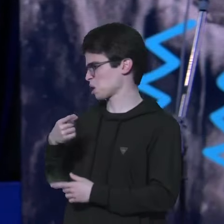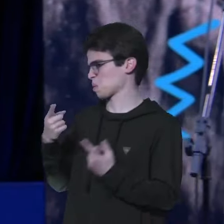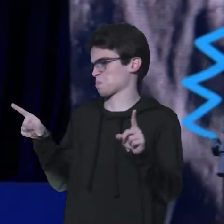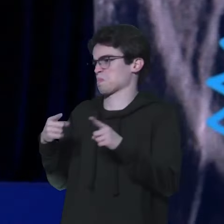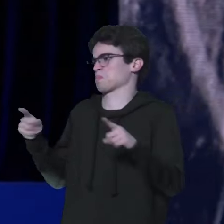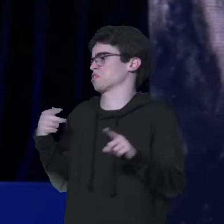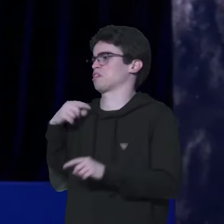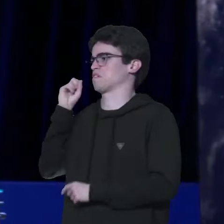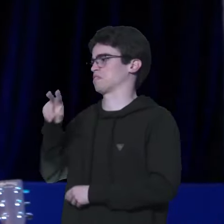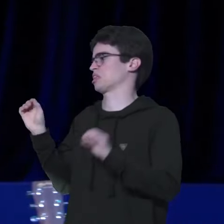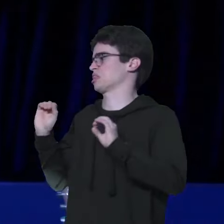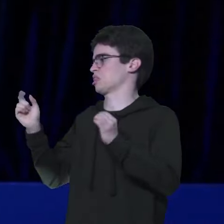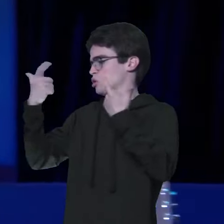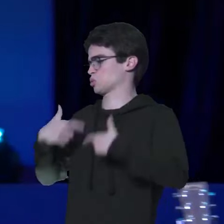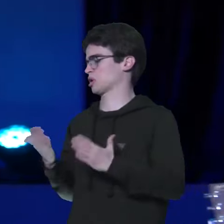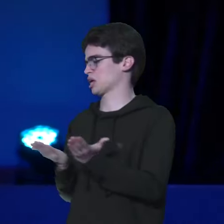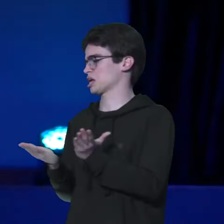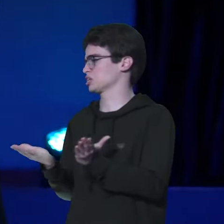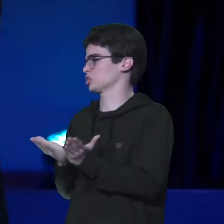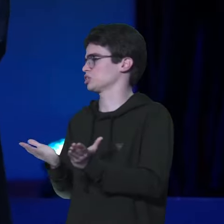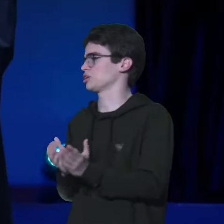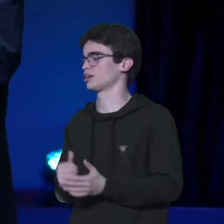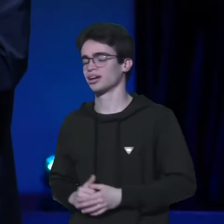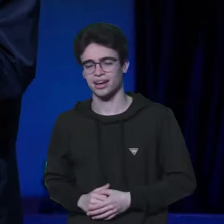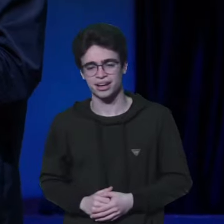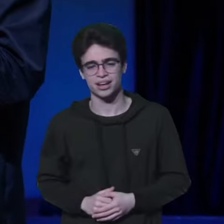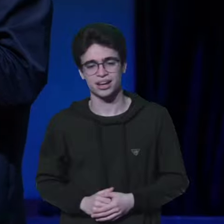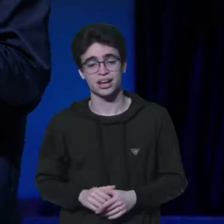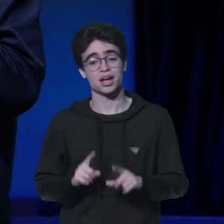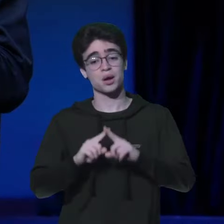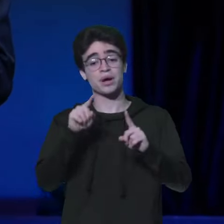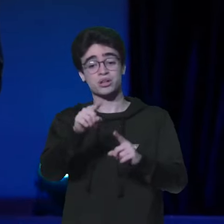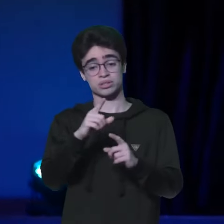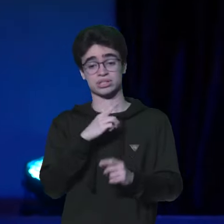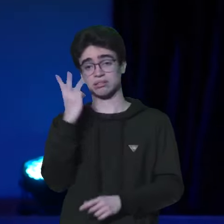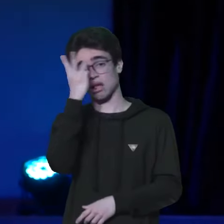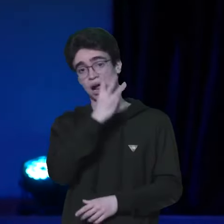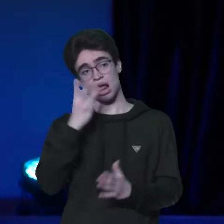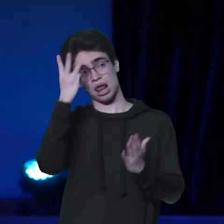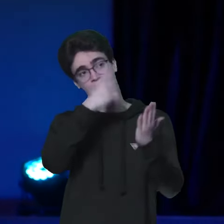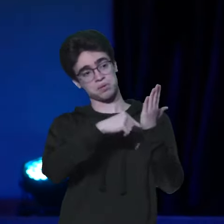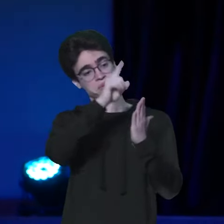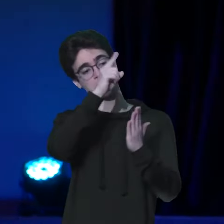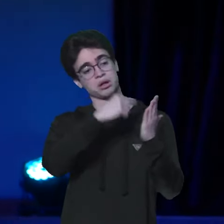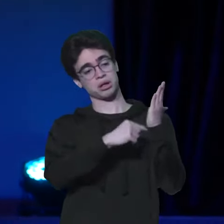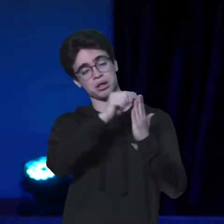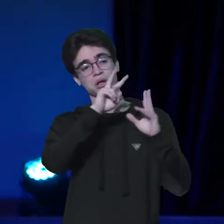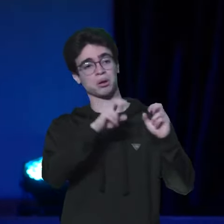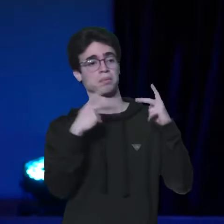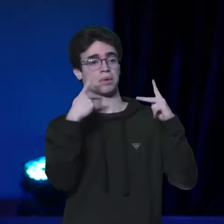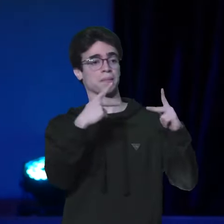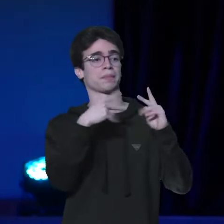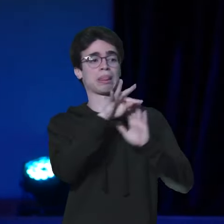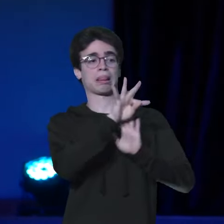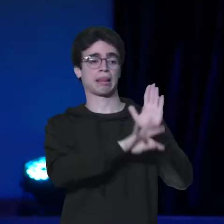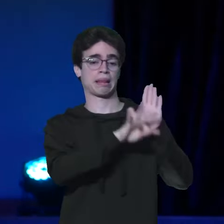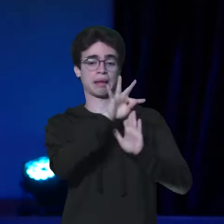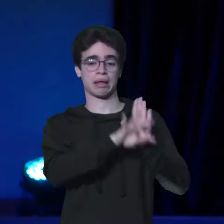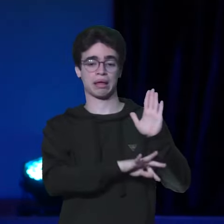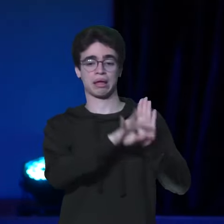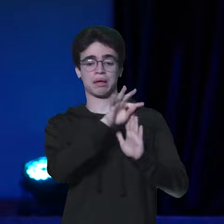diabo que tocou, eu sou crente. Mas fica lá 3 horas vendo coisa de pregação e texto e não sei o quê,